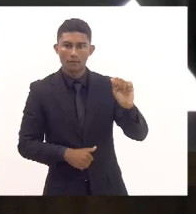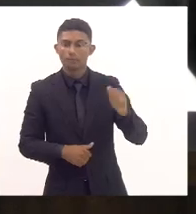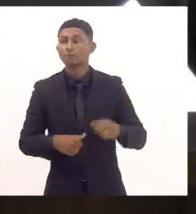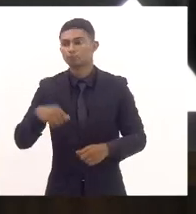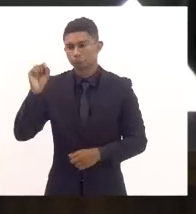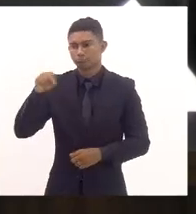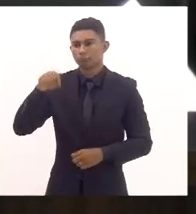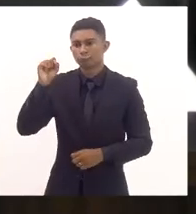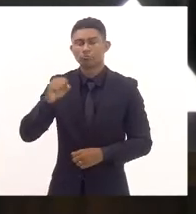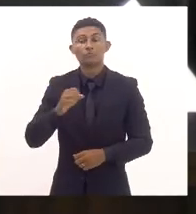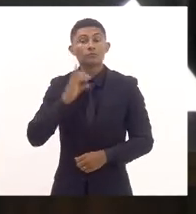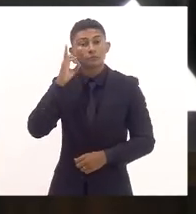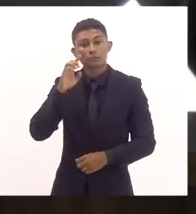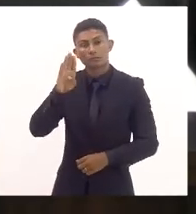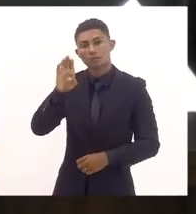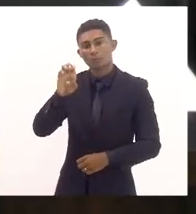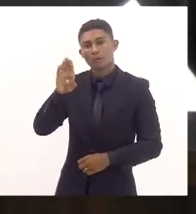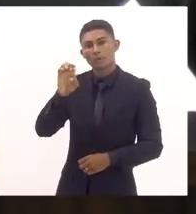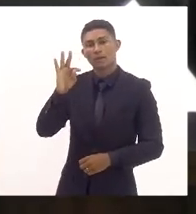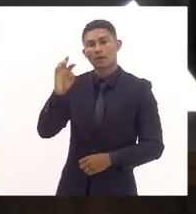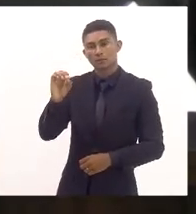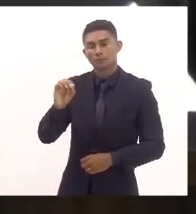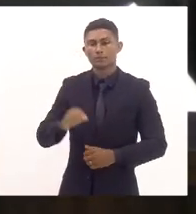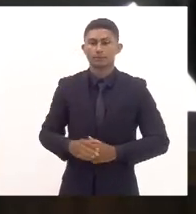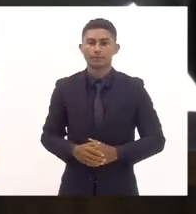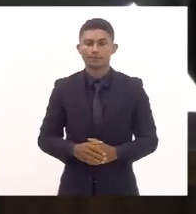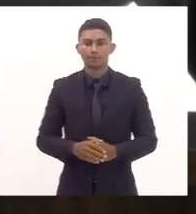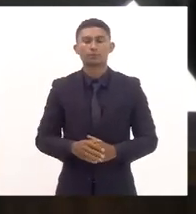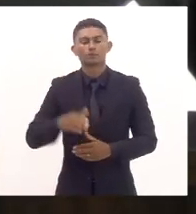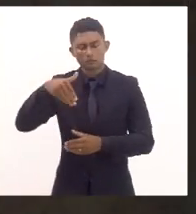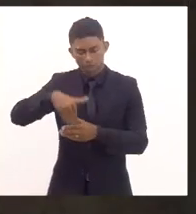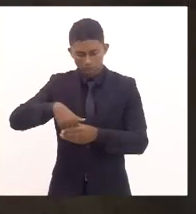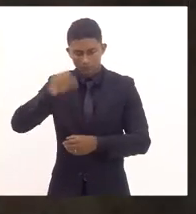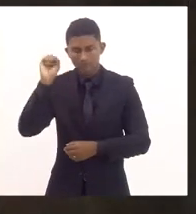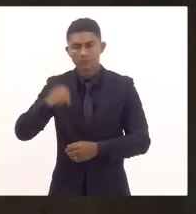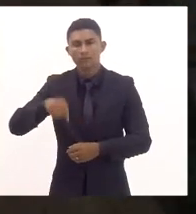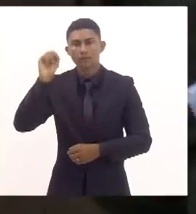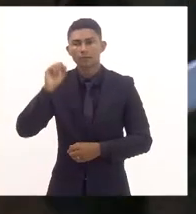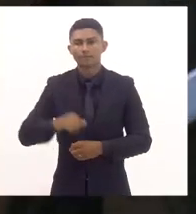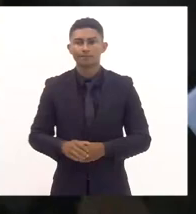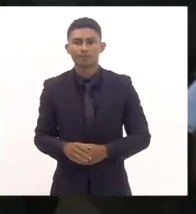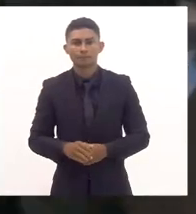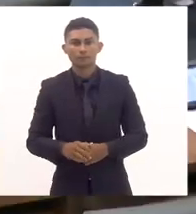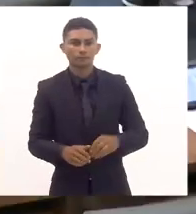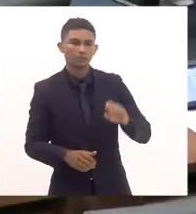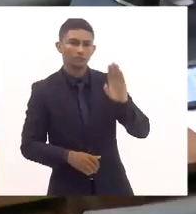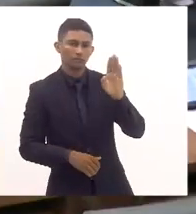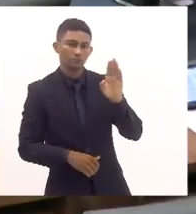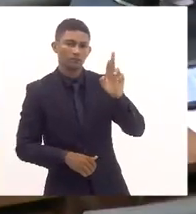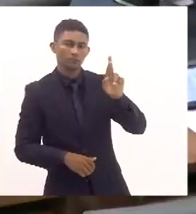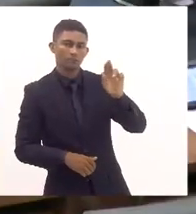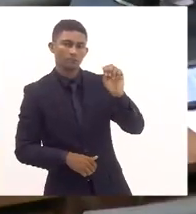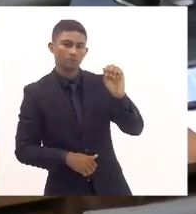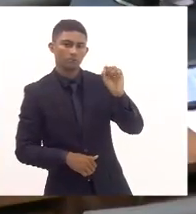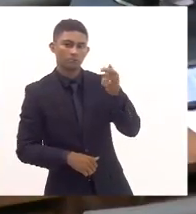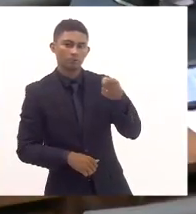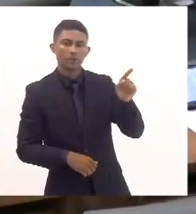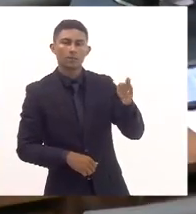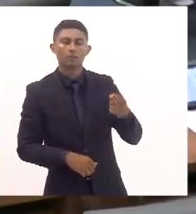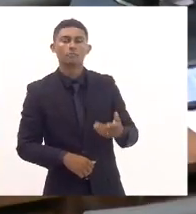o deputado Bebeto a foto sim deputado brazão